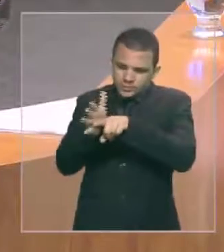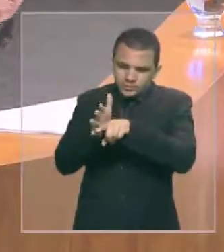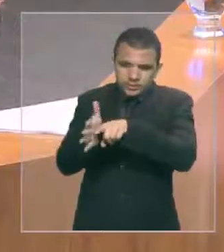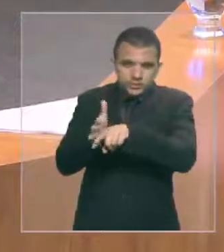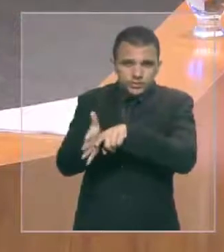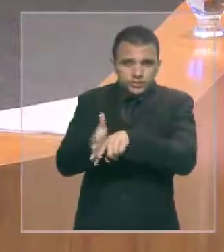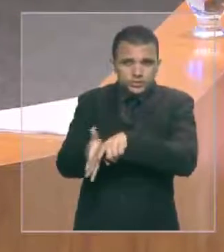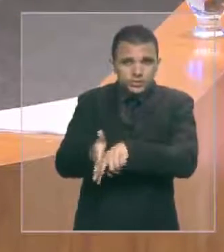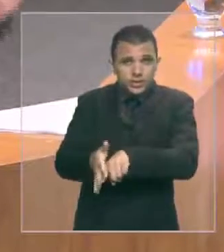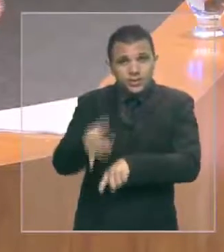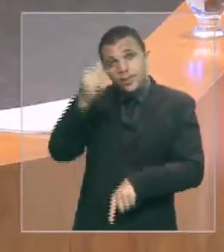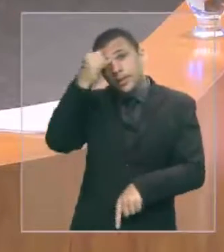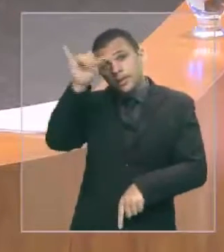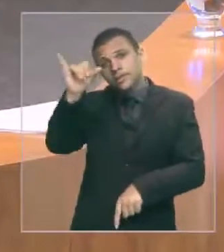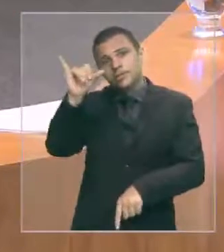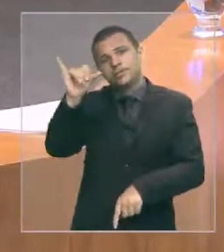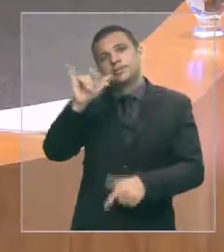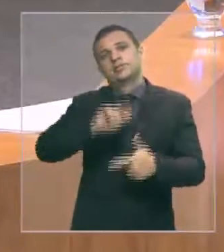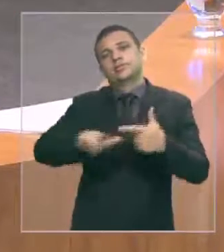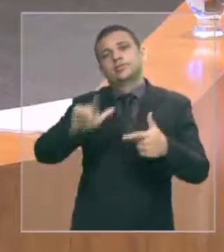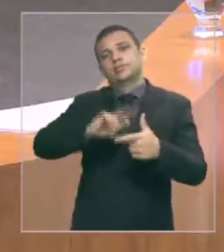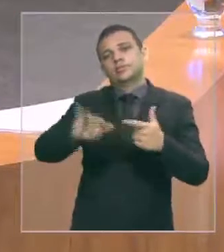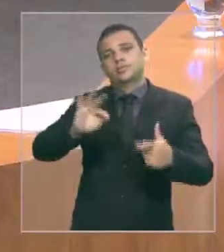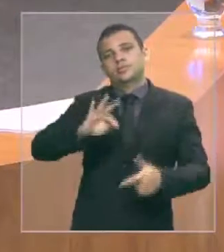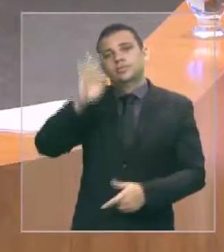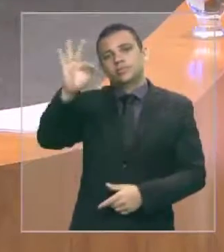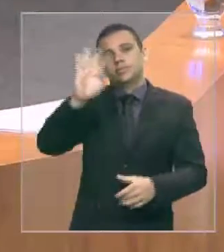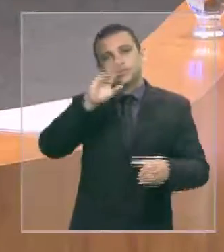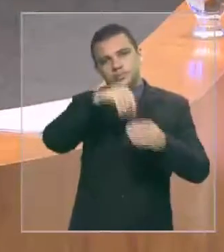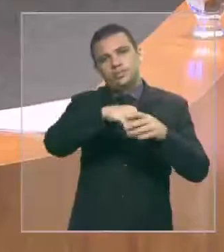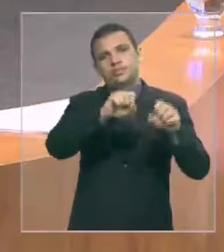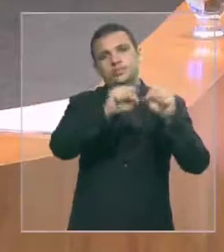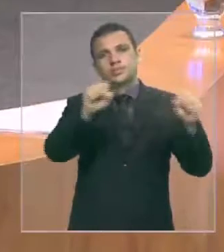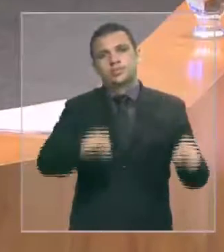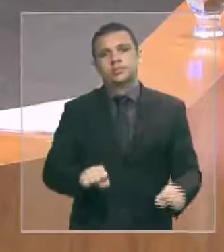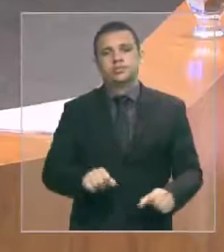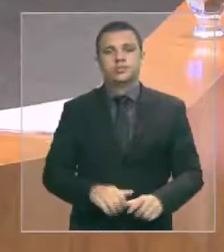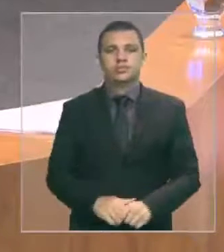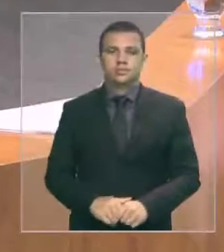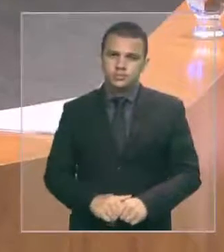para não gerar problemas dentro do sistema.